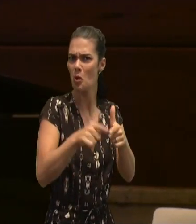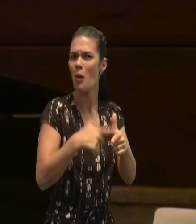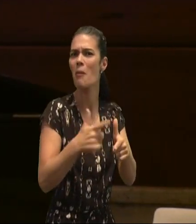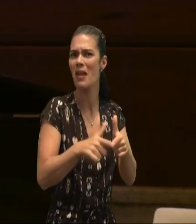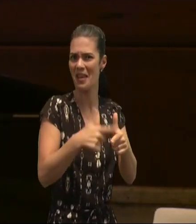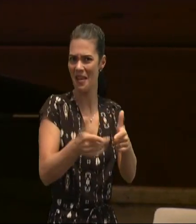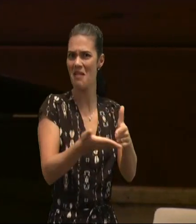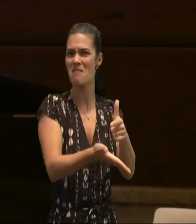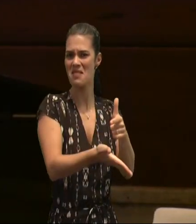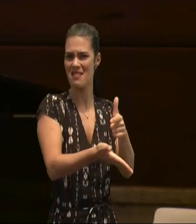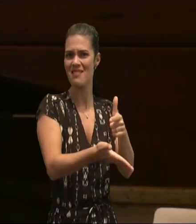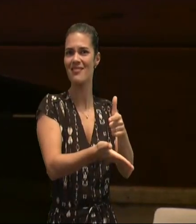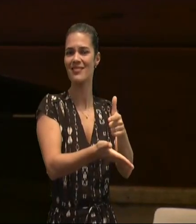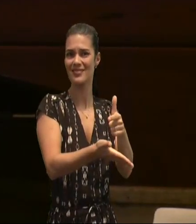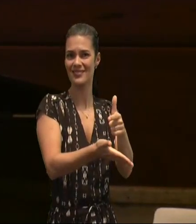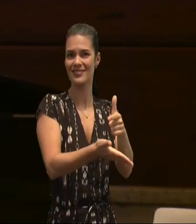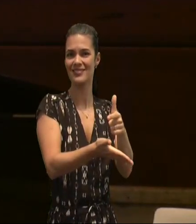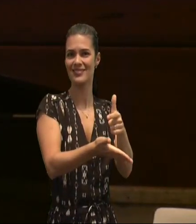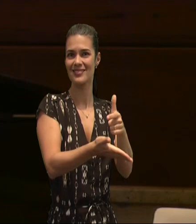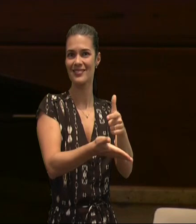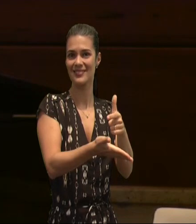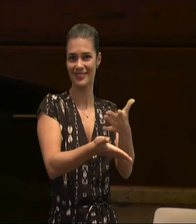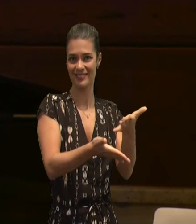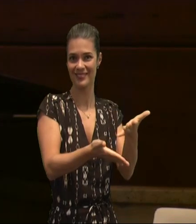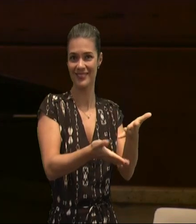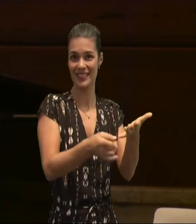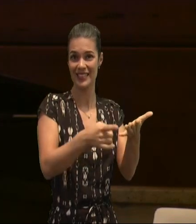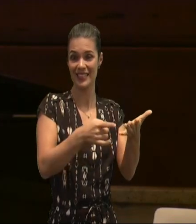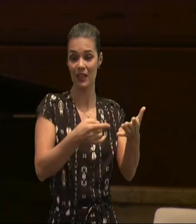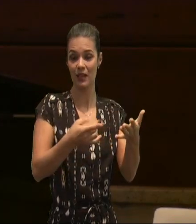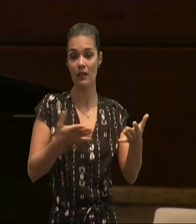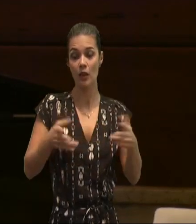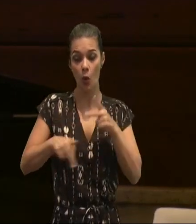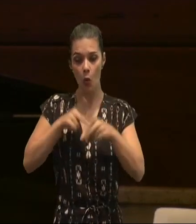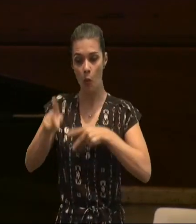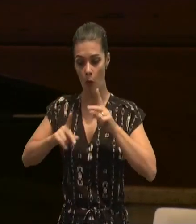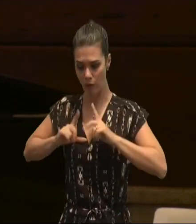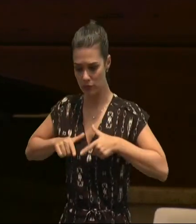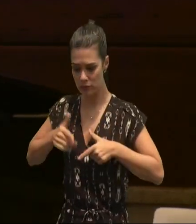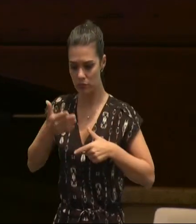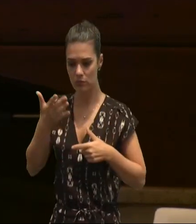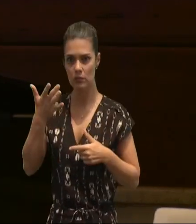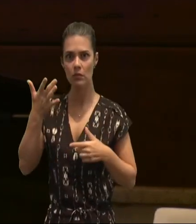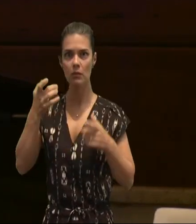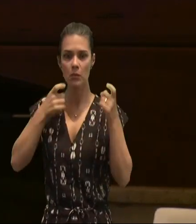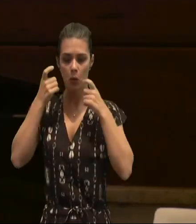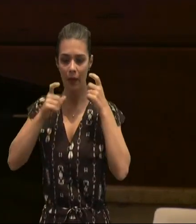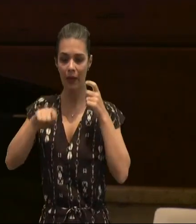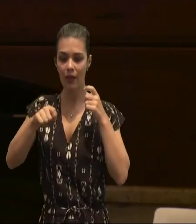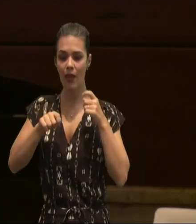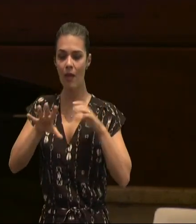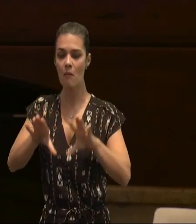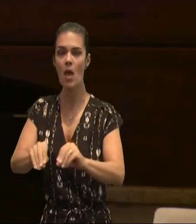povo, pelo fato deles estarem segurando e recebendo algo que não lhes pertencia.